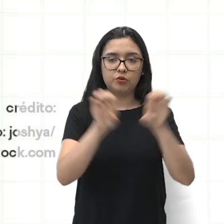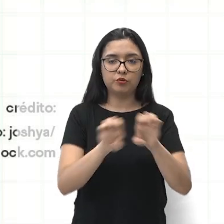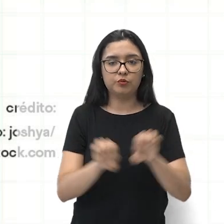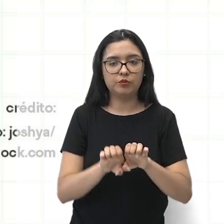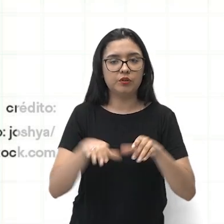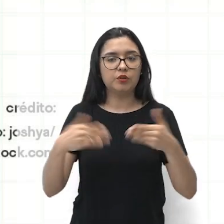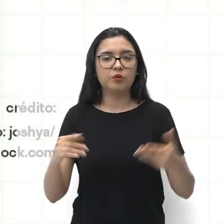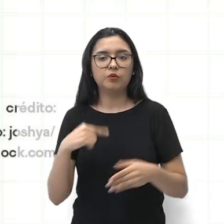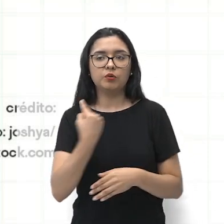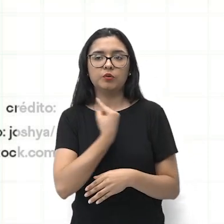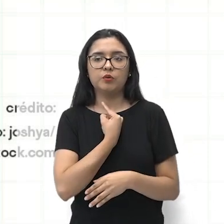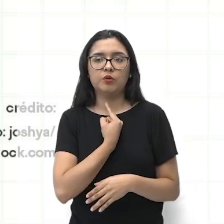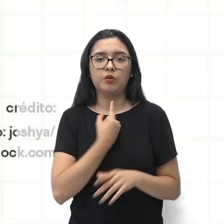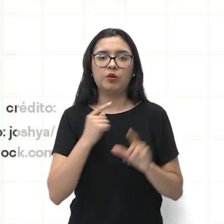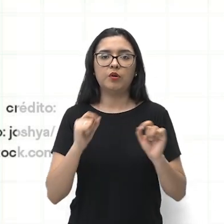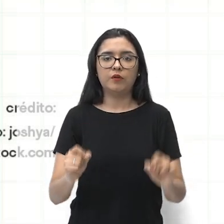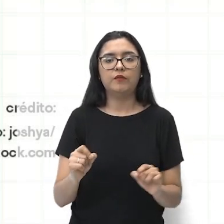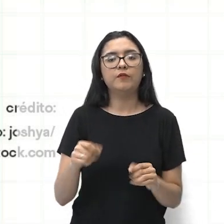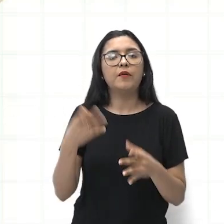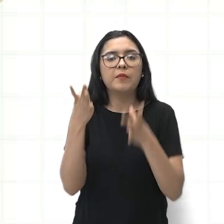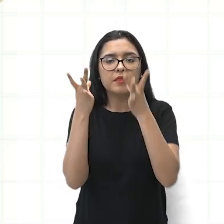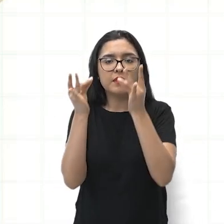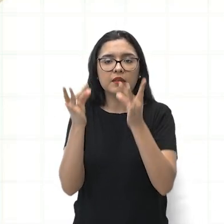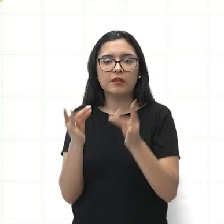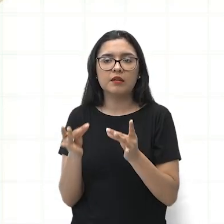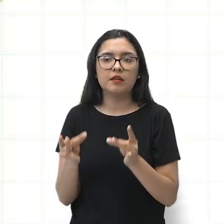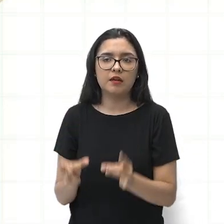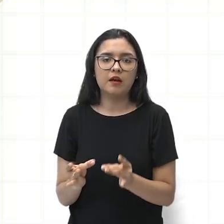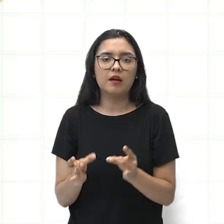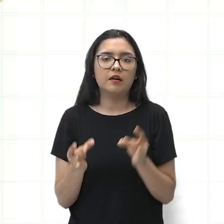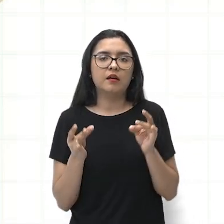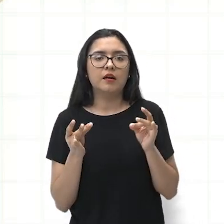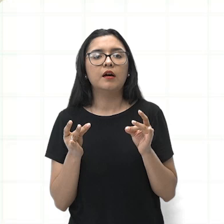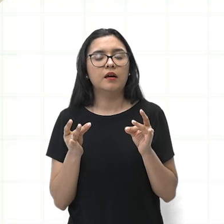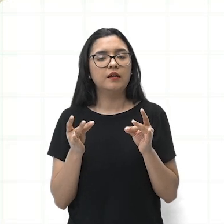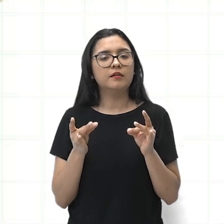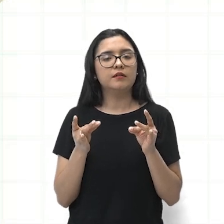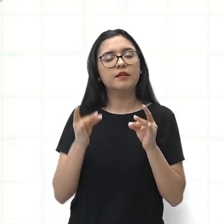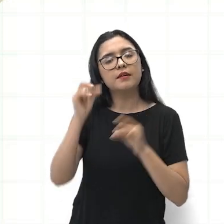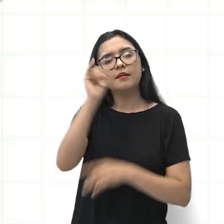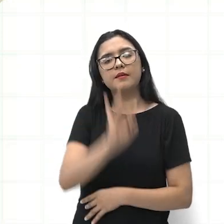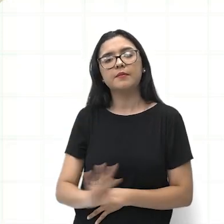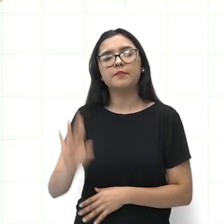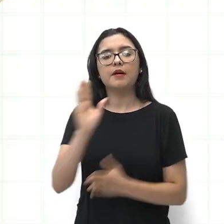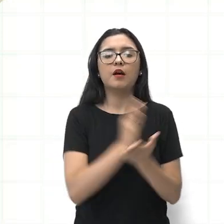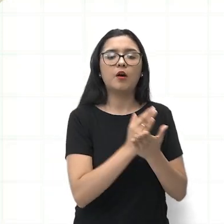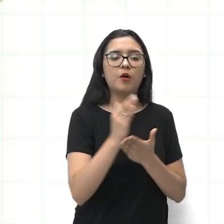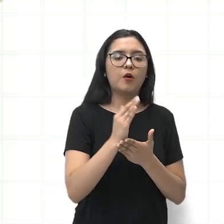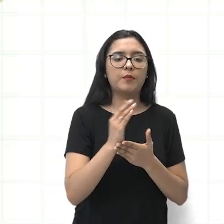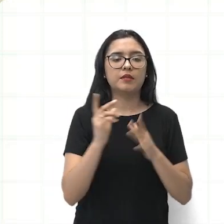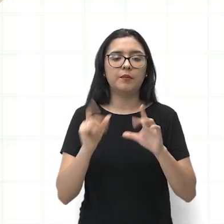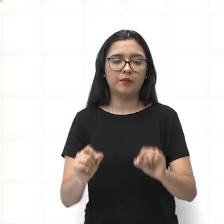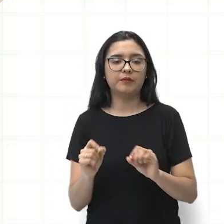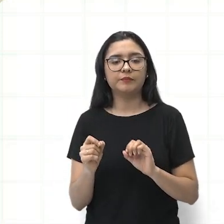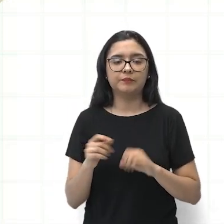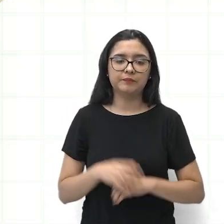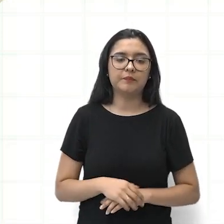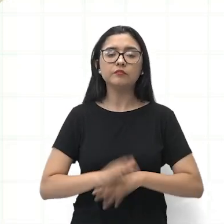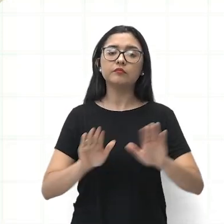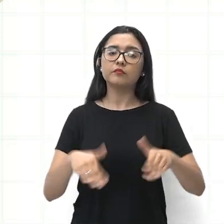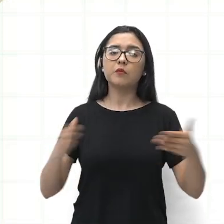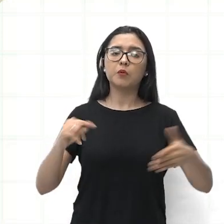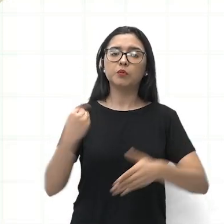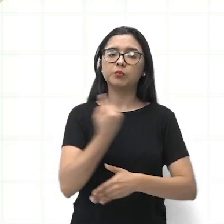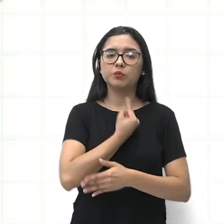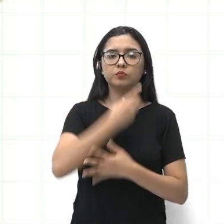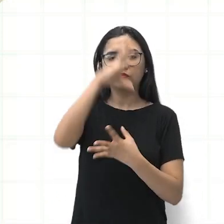conhecer agora, detalhando mais essa imagem, né? E para a gente entender melhor